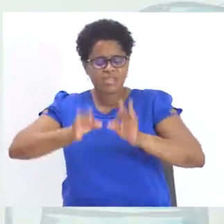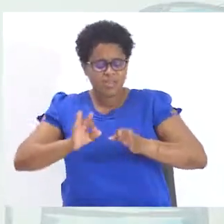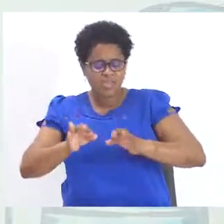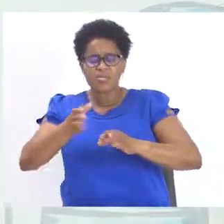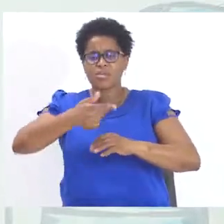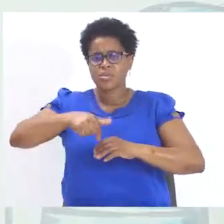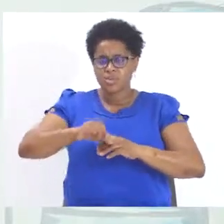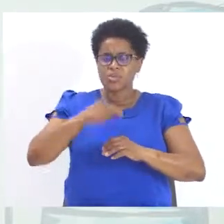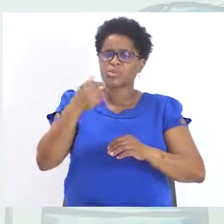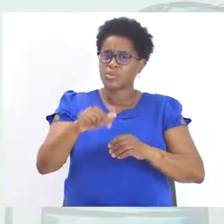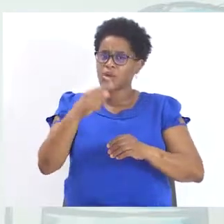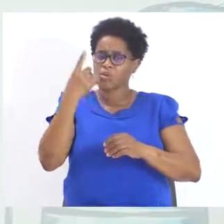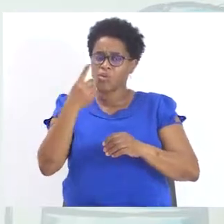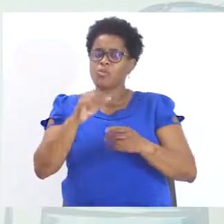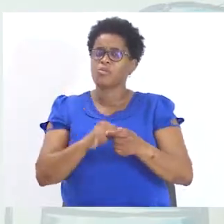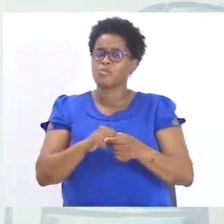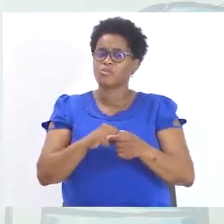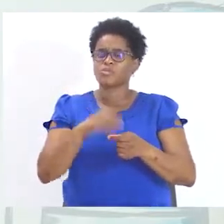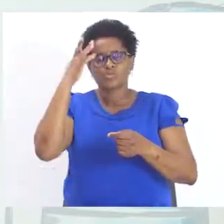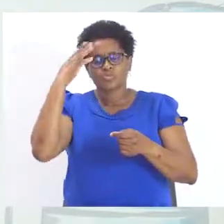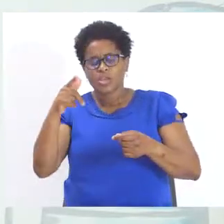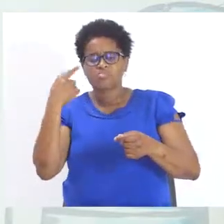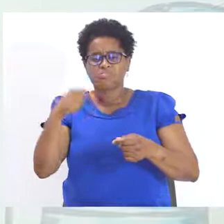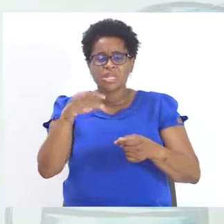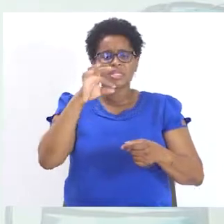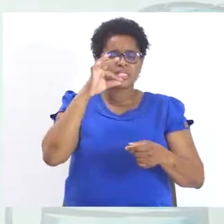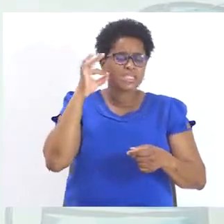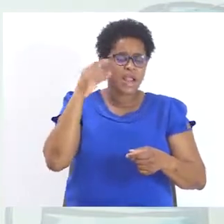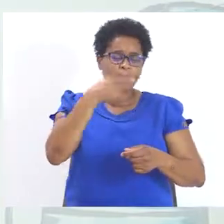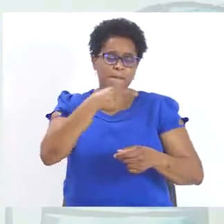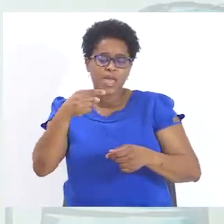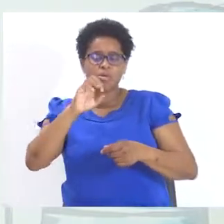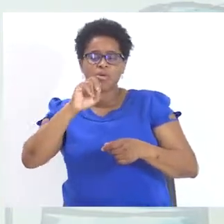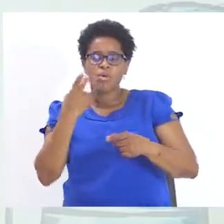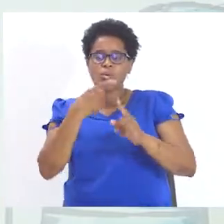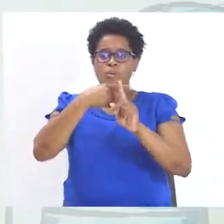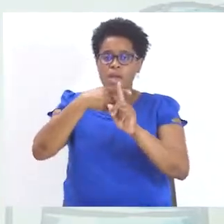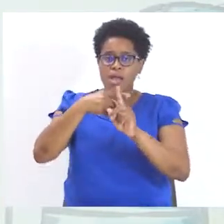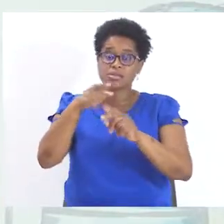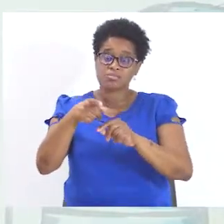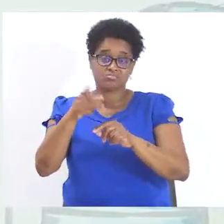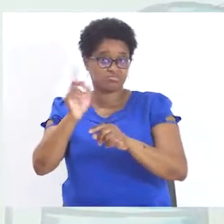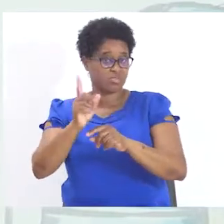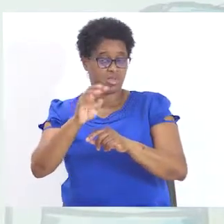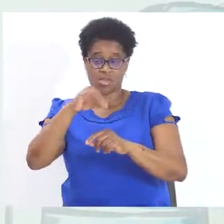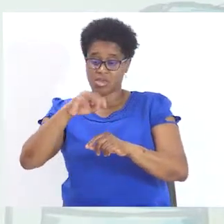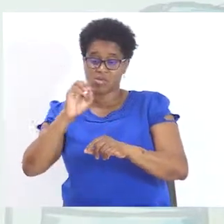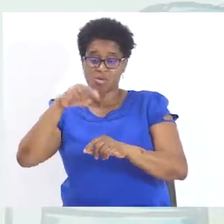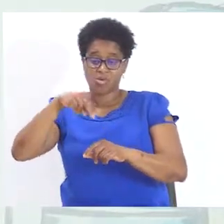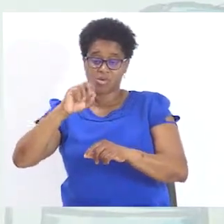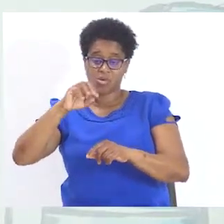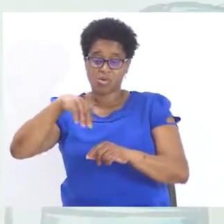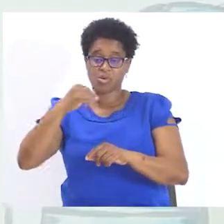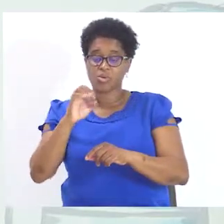temos uma expressão onde aparece sinal menos ou sinal mais, essas expressões não são monômios. Ou